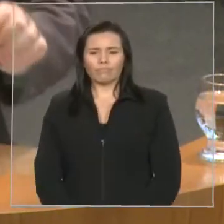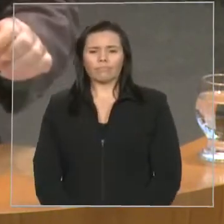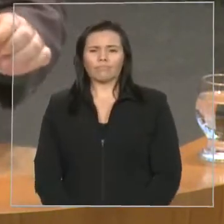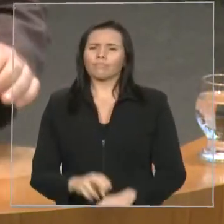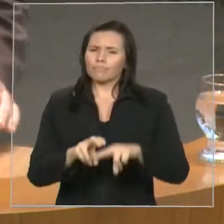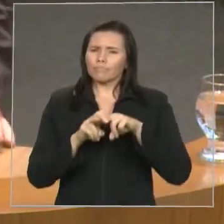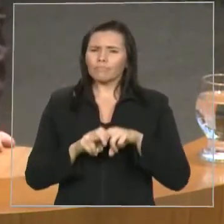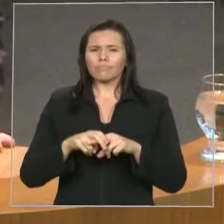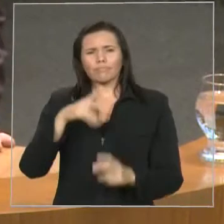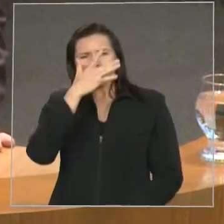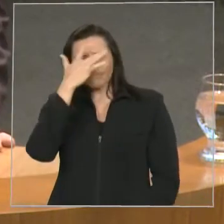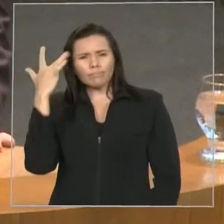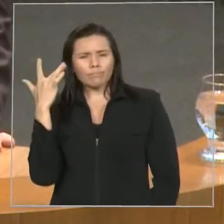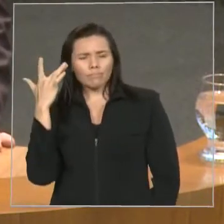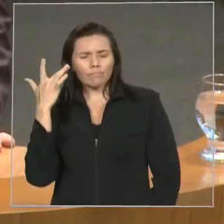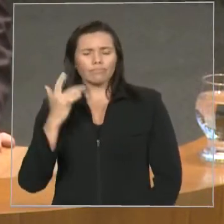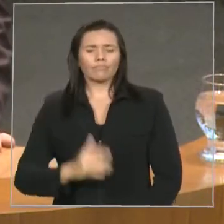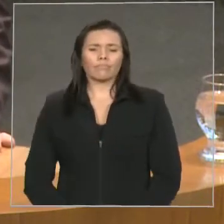diretamente